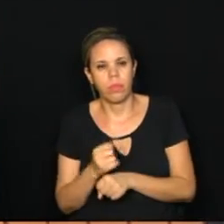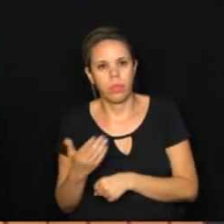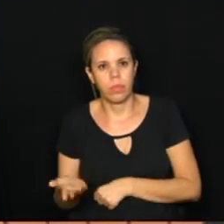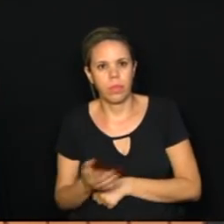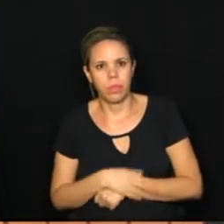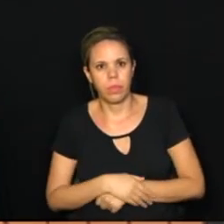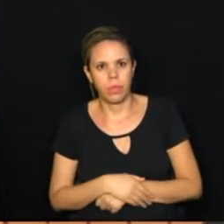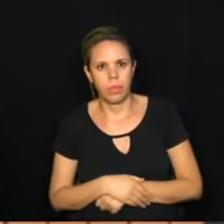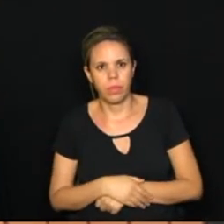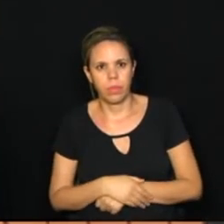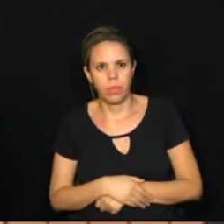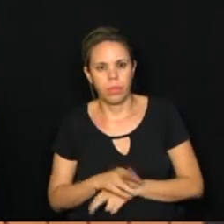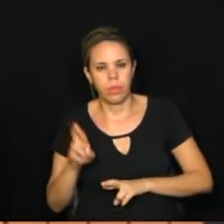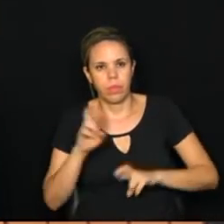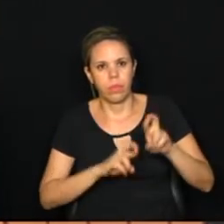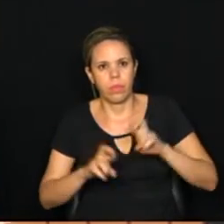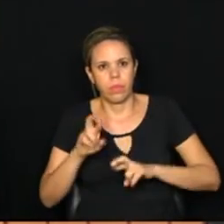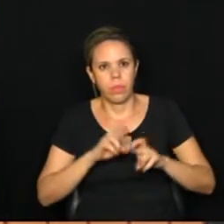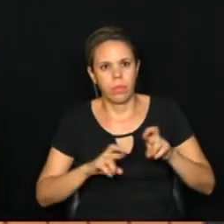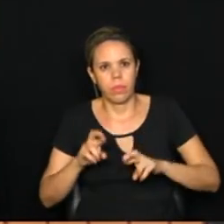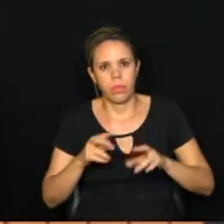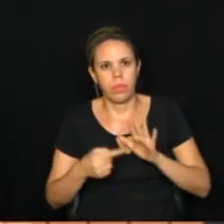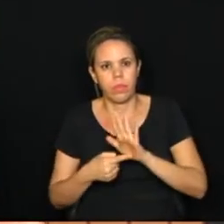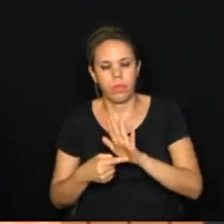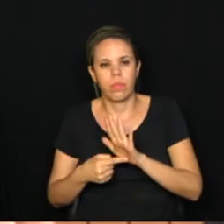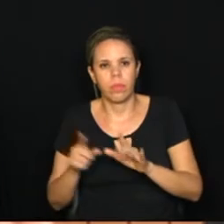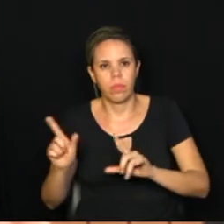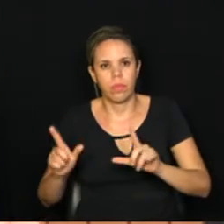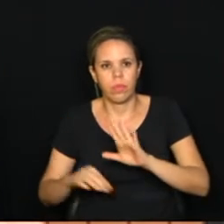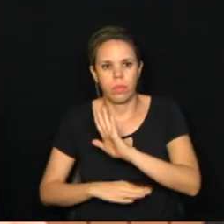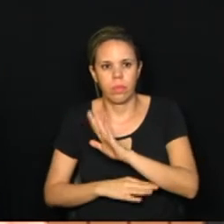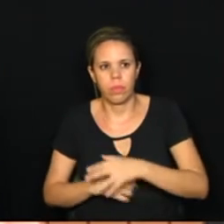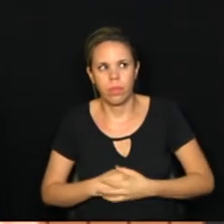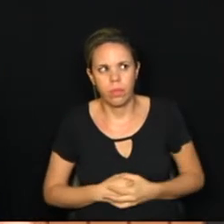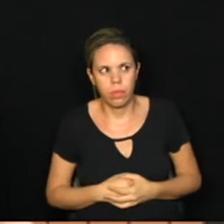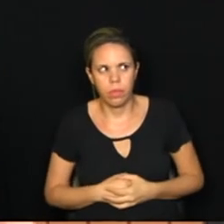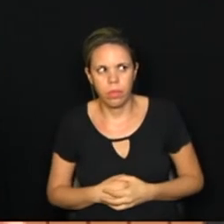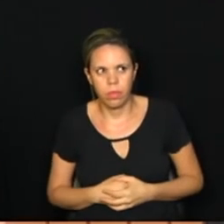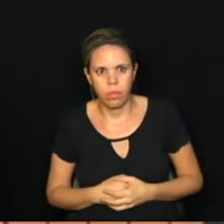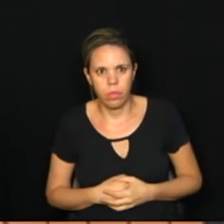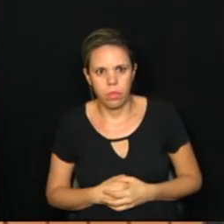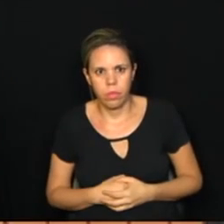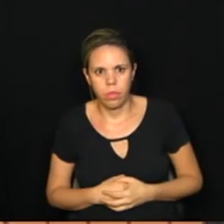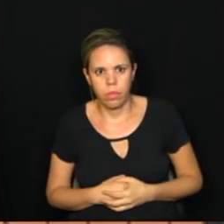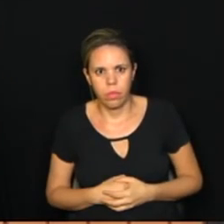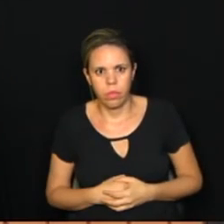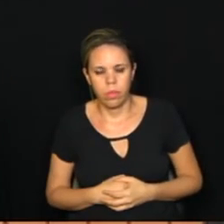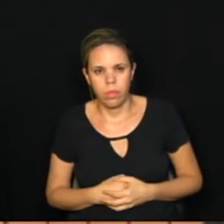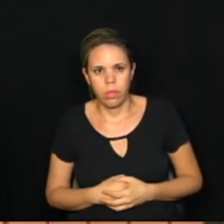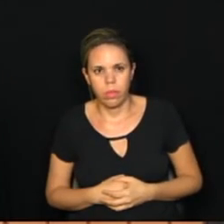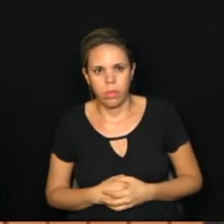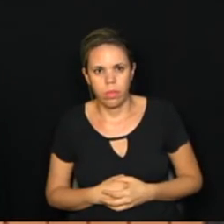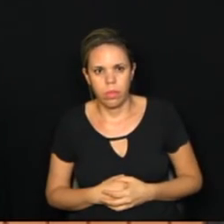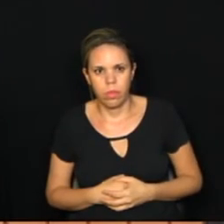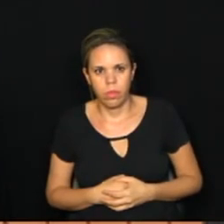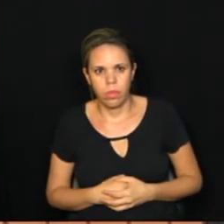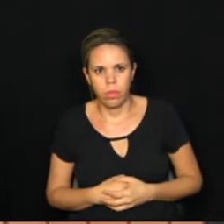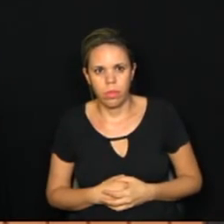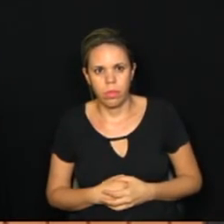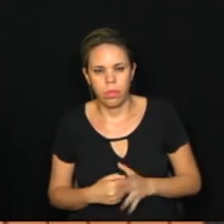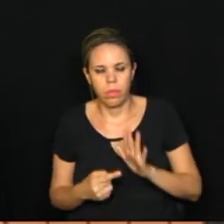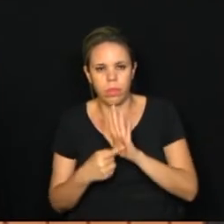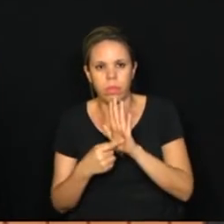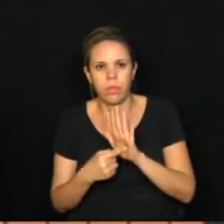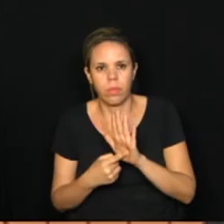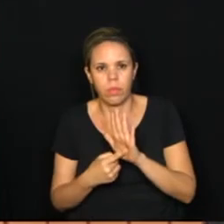para rever a questão do sinal aqui da TV Câmara. Olha, foi uma pequena